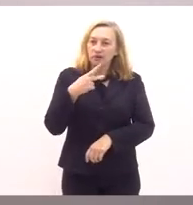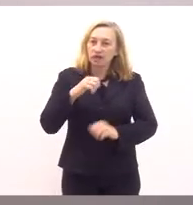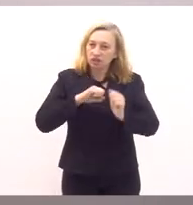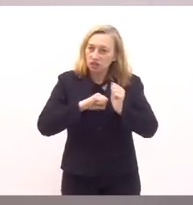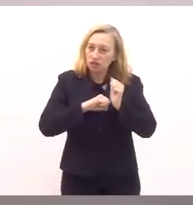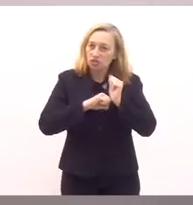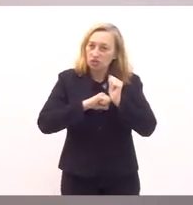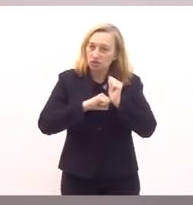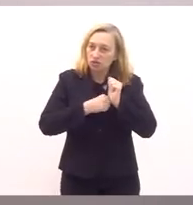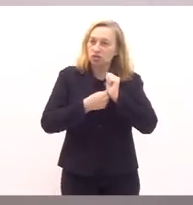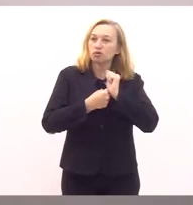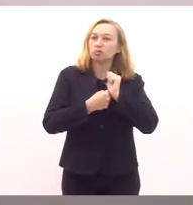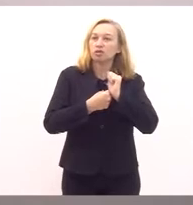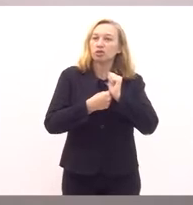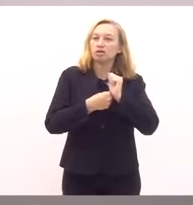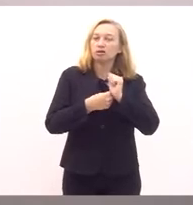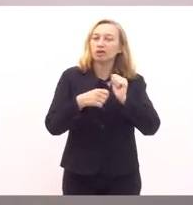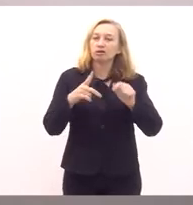né, interrupção